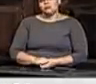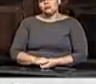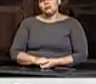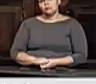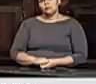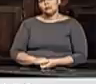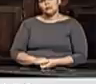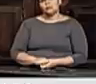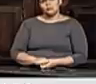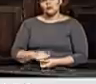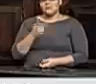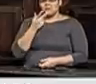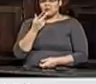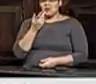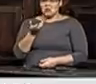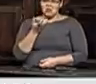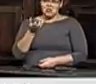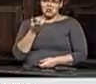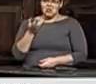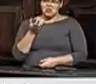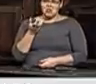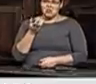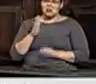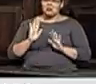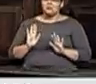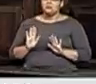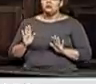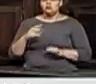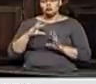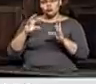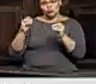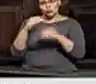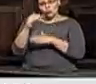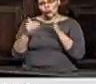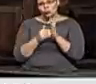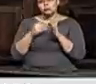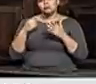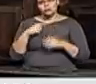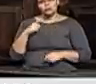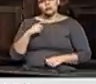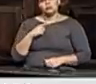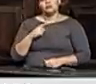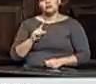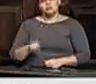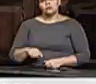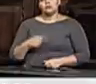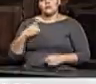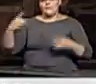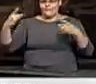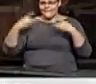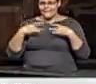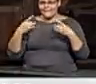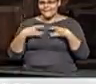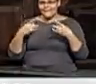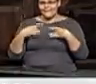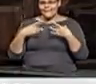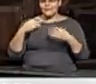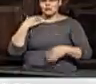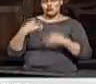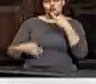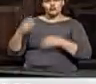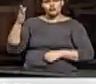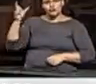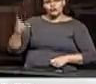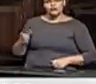e diz que está querendo moralizar. Não é isso. Todos nós temos a síndrome do medo do